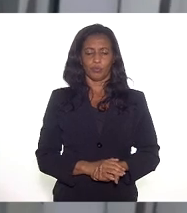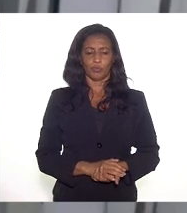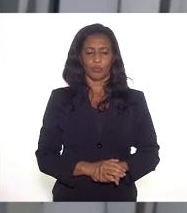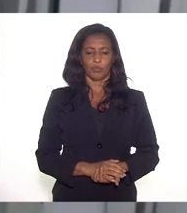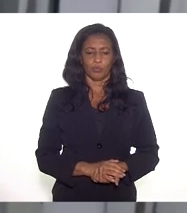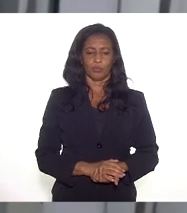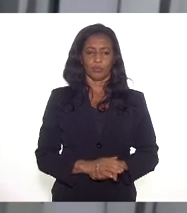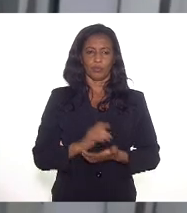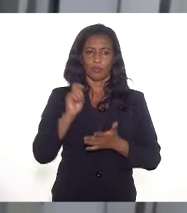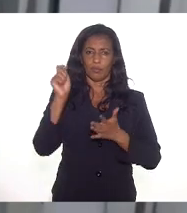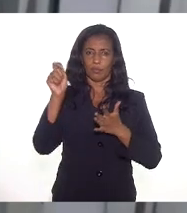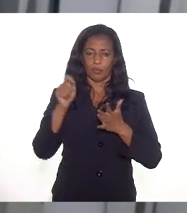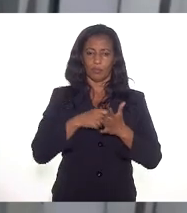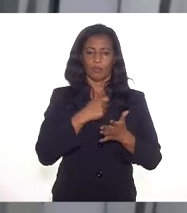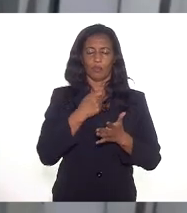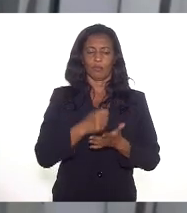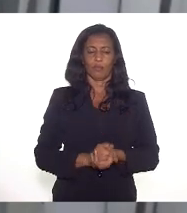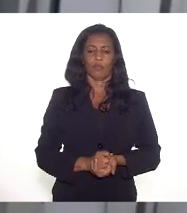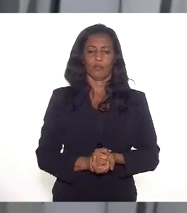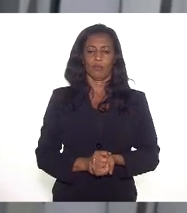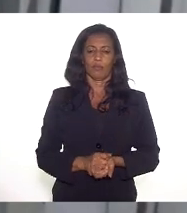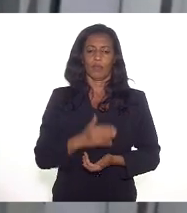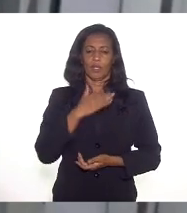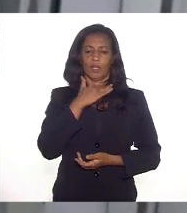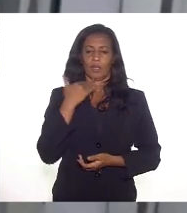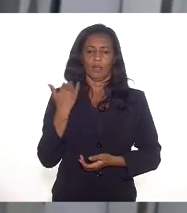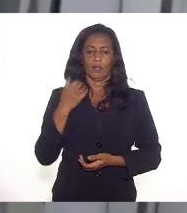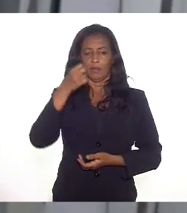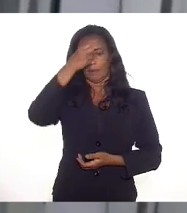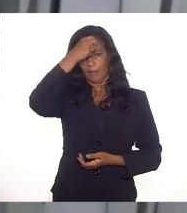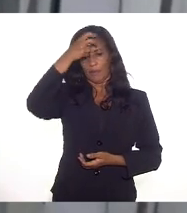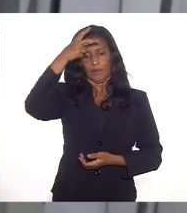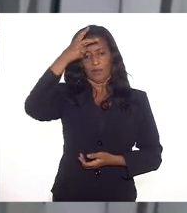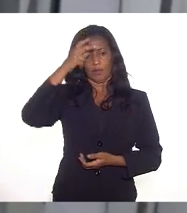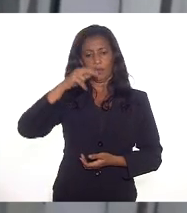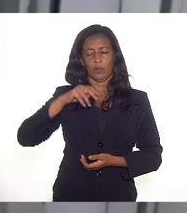um registro pesaroso pela morte do prefeito